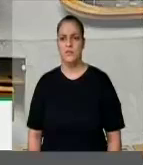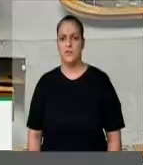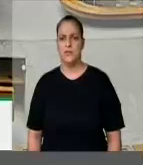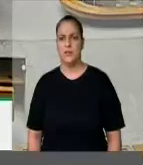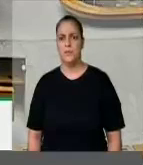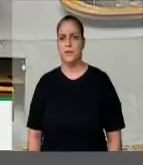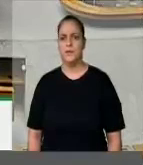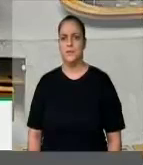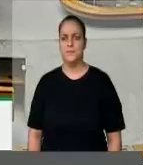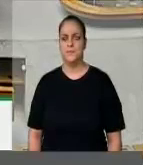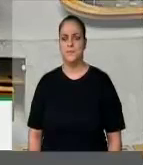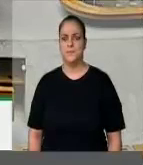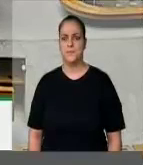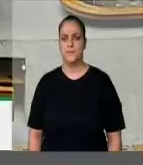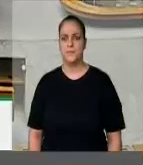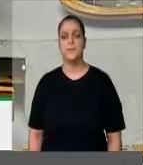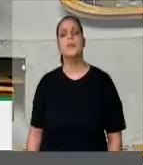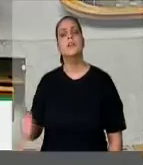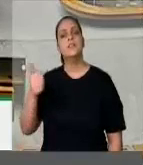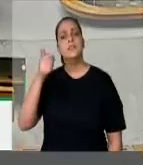2 minutos. Senhora presidente,